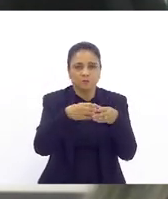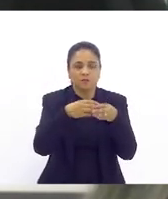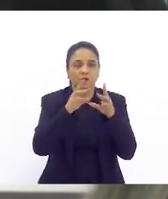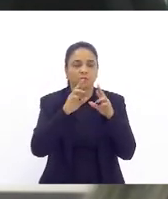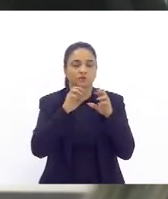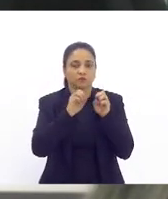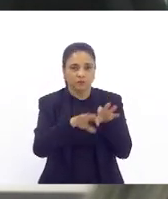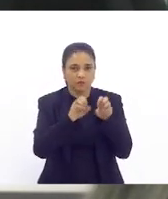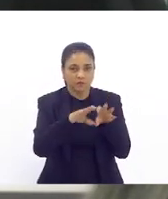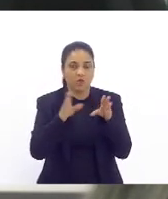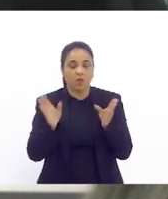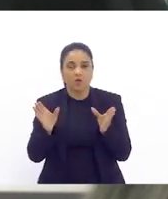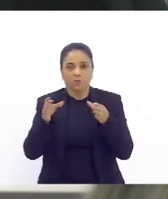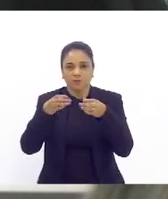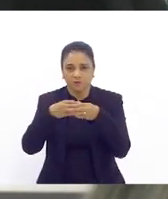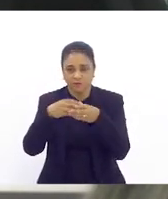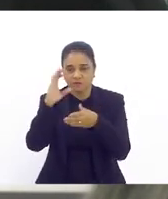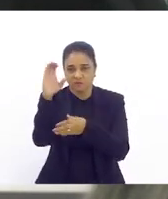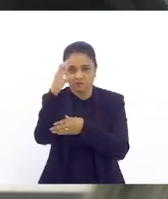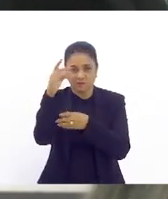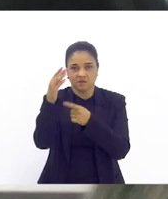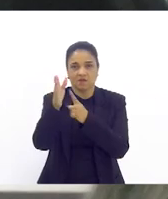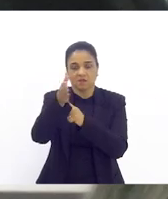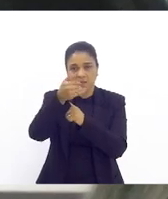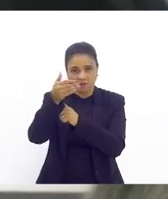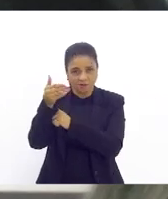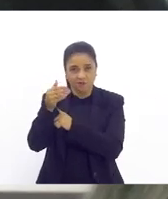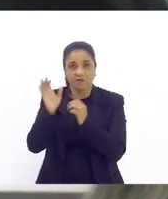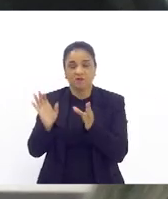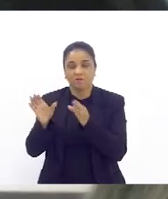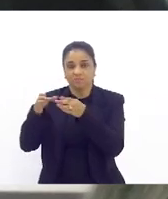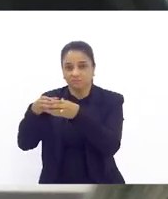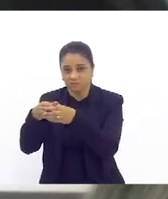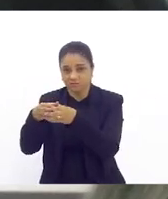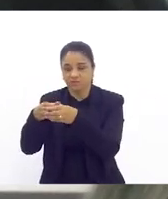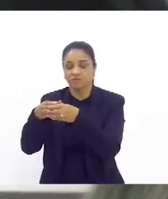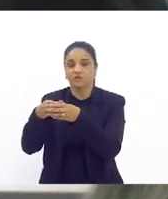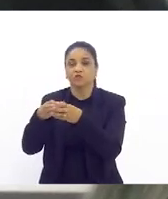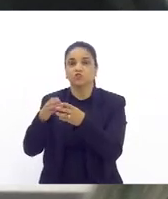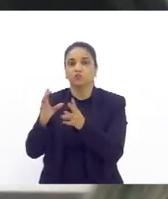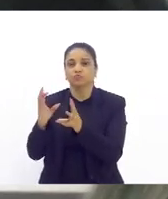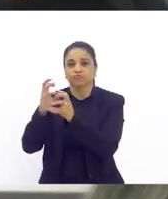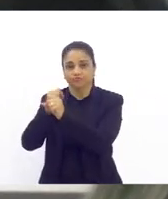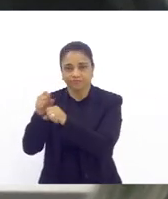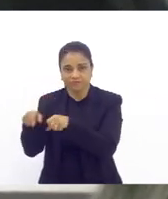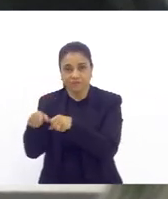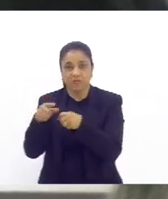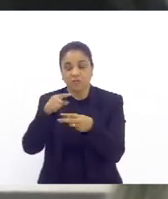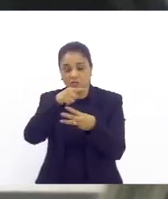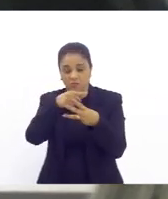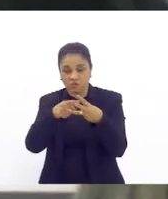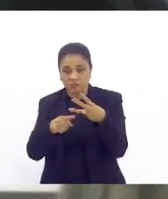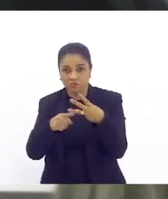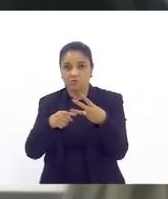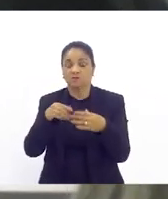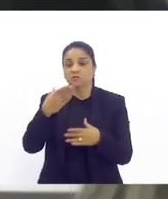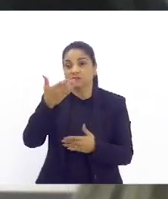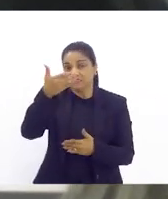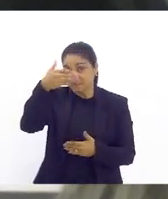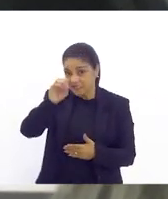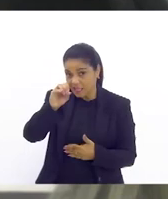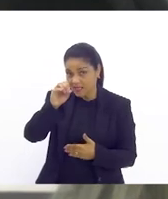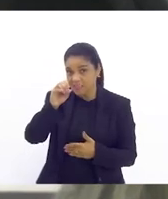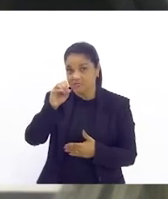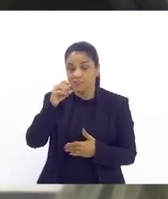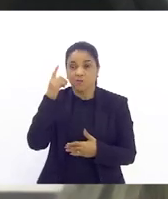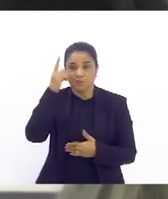e comissão de Ciências e Tecnologia e que a gente faça o pedido de desarquivamento em nome dos 10 deputados presentes a essa audiência